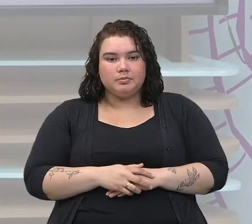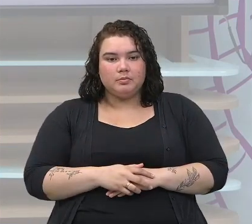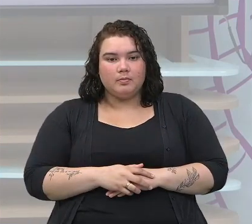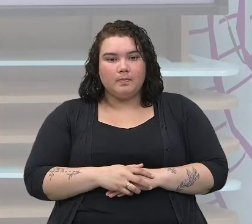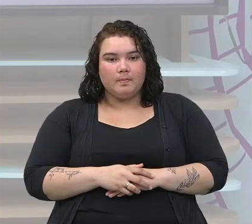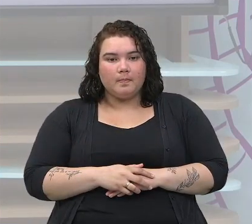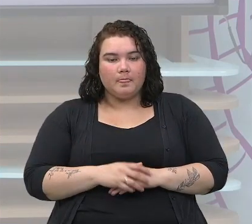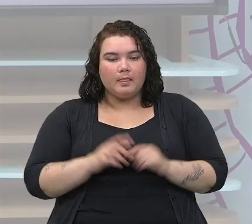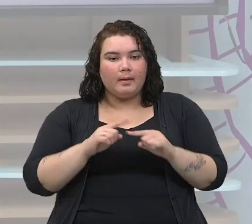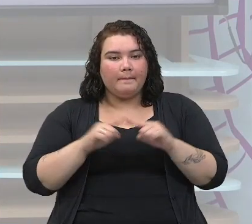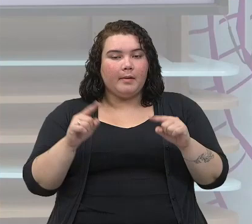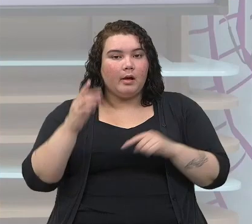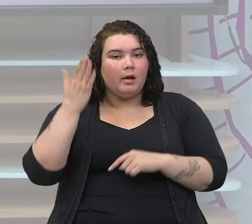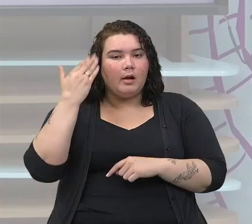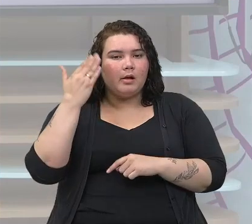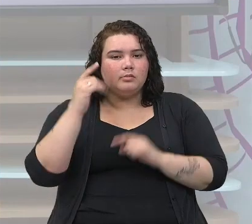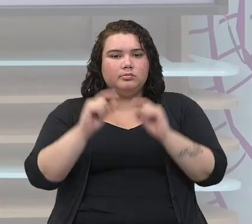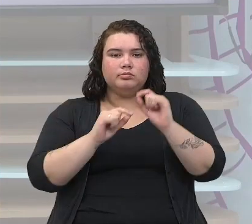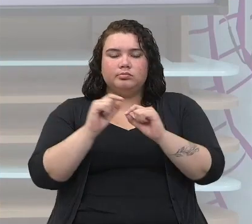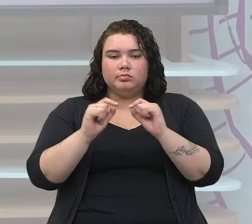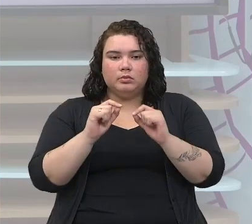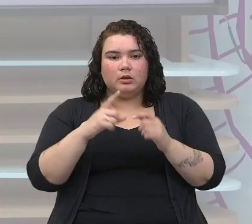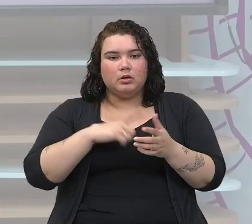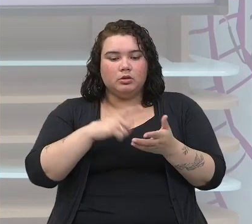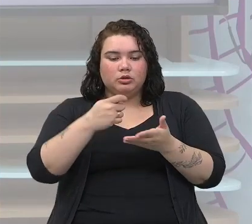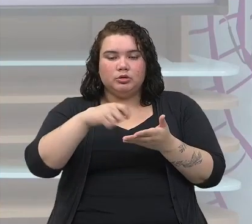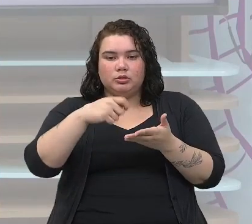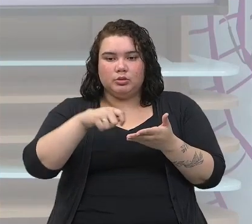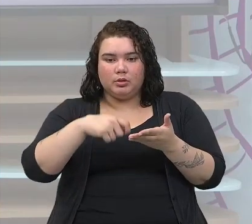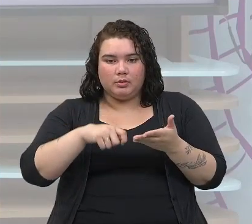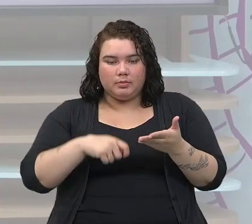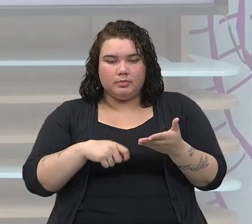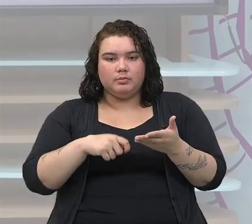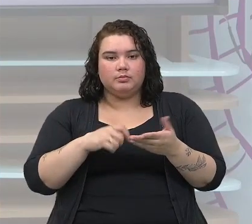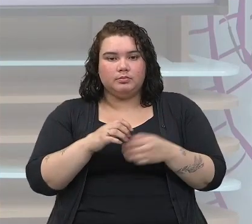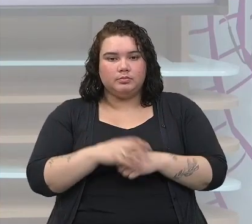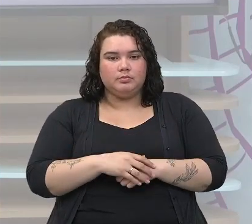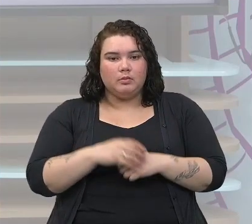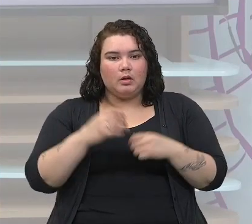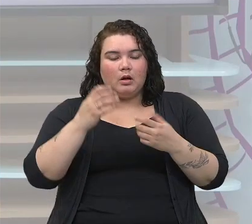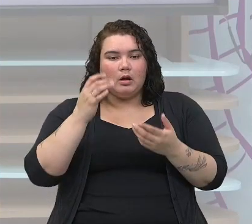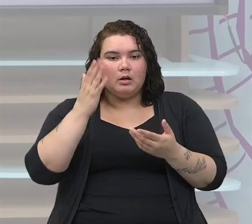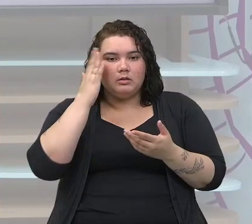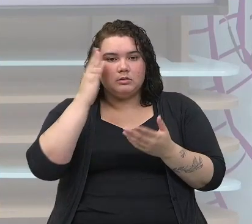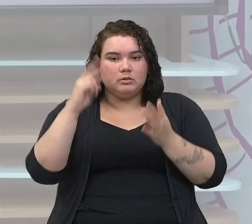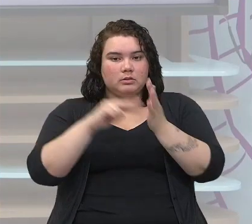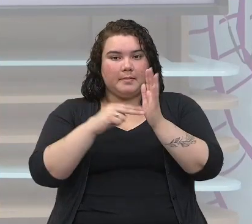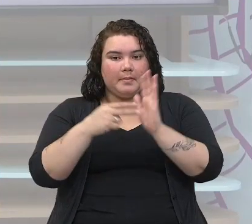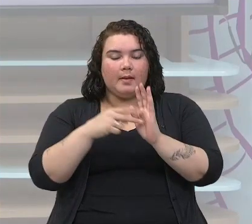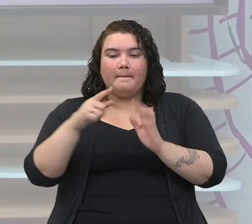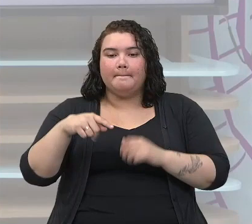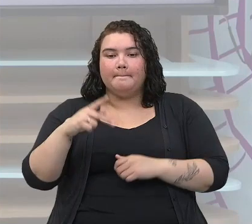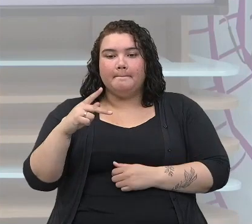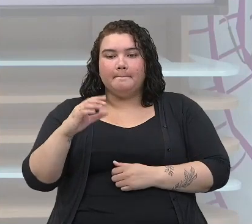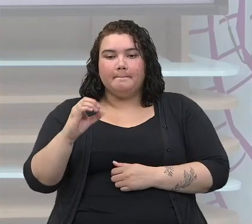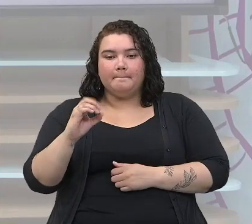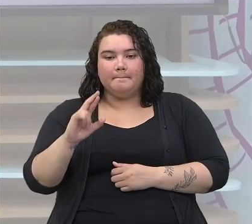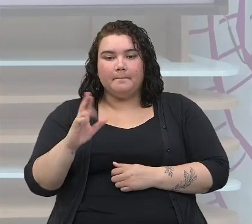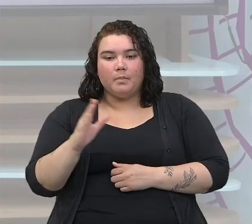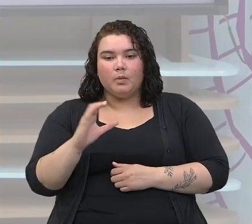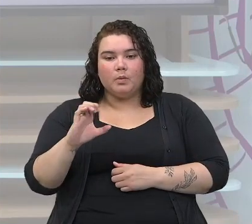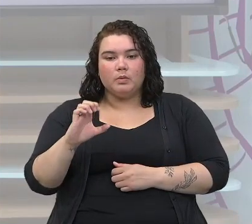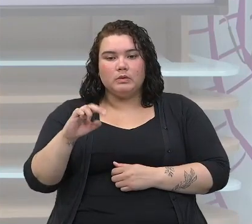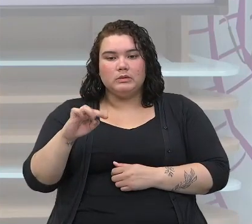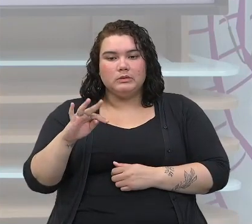que faziam antigamente? Eles escreviam, né? Em vez de escrever aqui, sabemos que isso aqui significa porcento. Escreviam